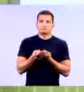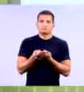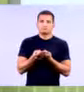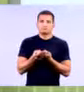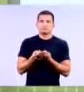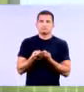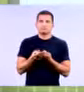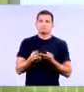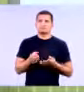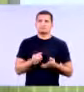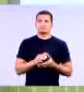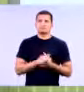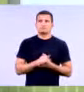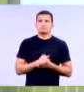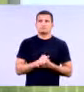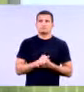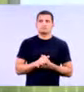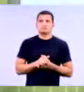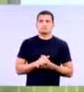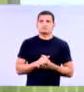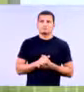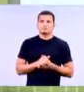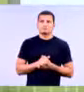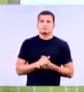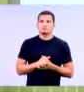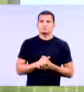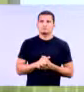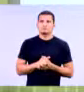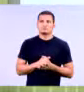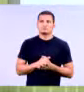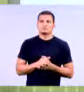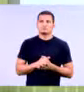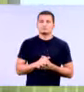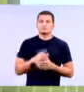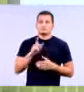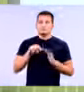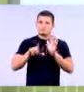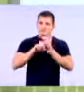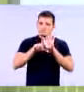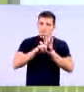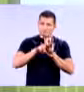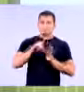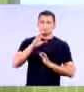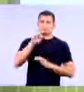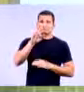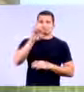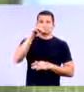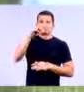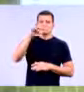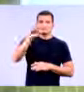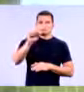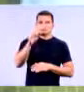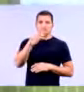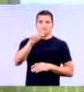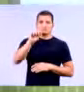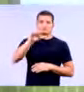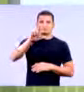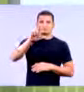em incurti-lo na lei de crimes autorais, ou mesmo penalmente no artigo